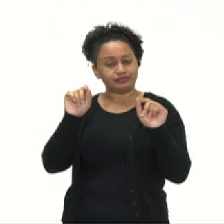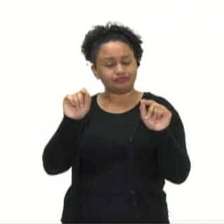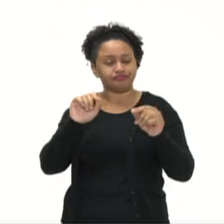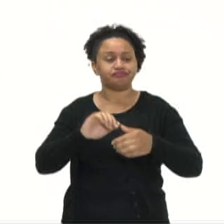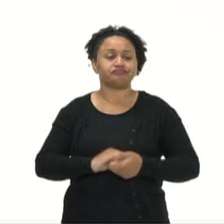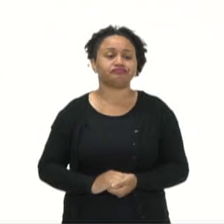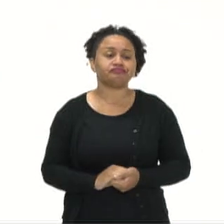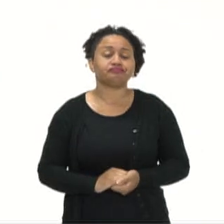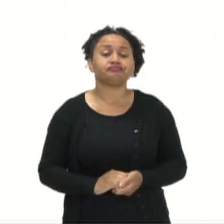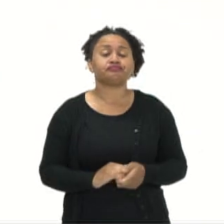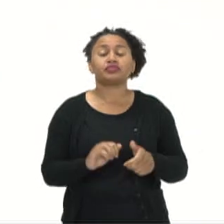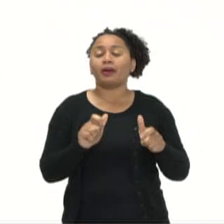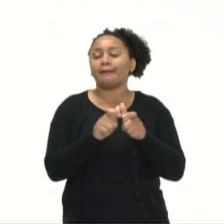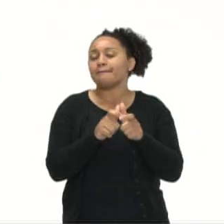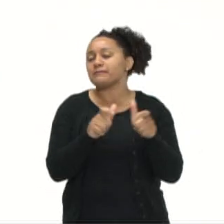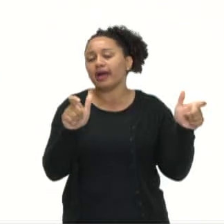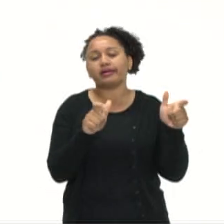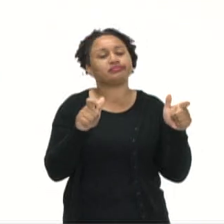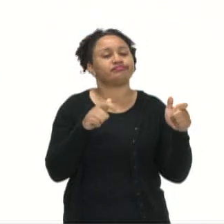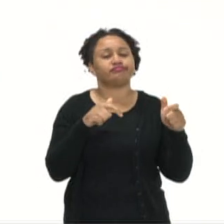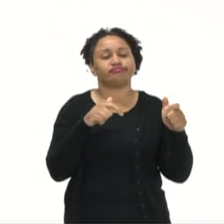das maiores